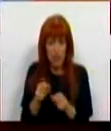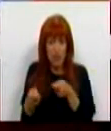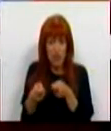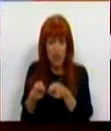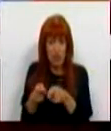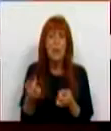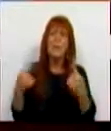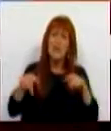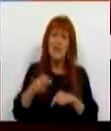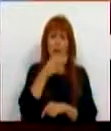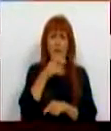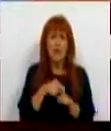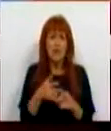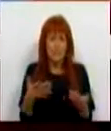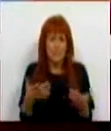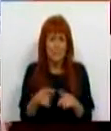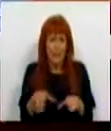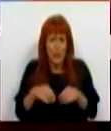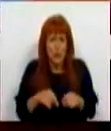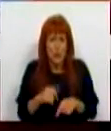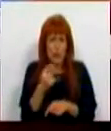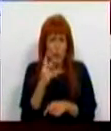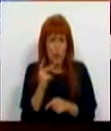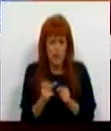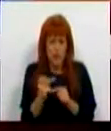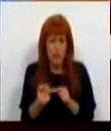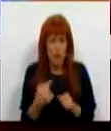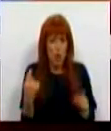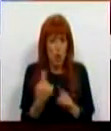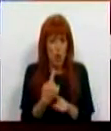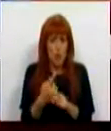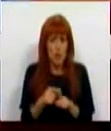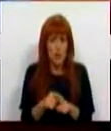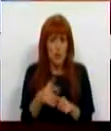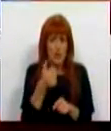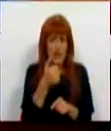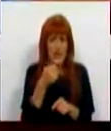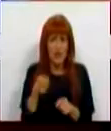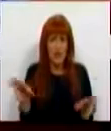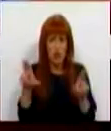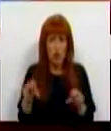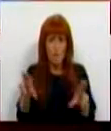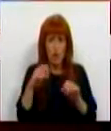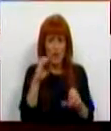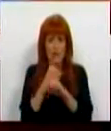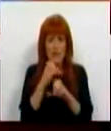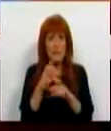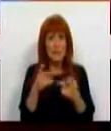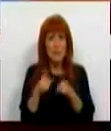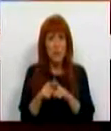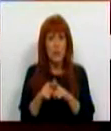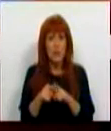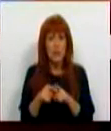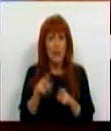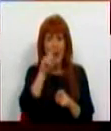gestão, mas falamos que, e assumimos que em 2 anos, compraremos 500 novos autocarros para